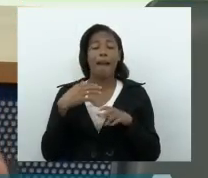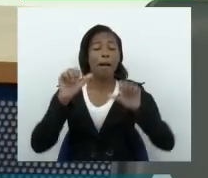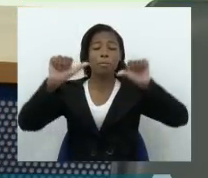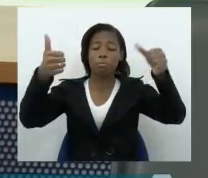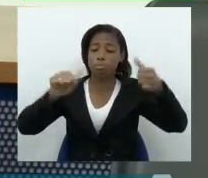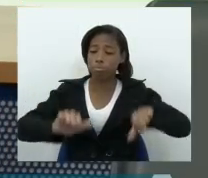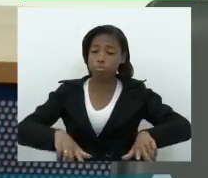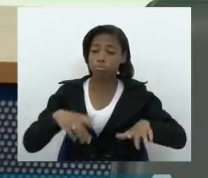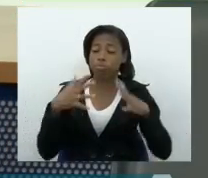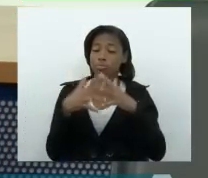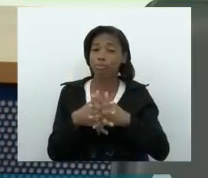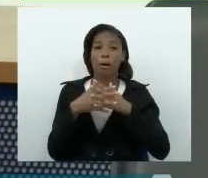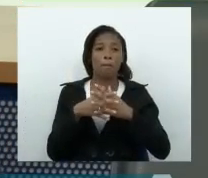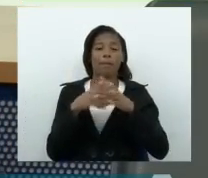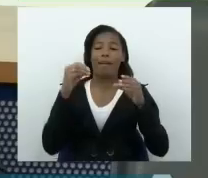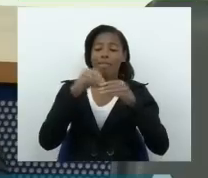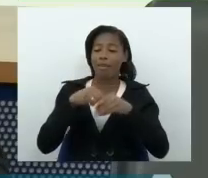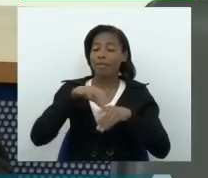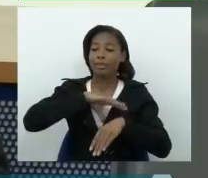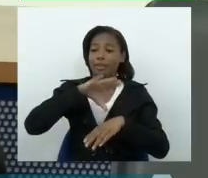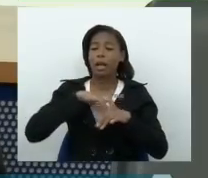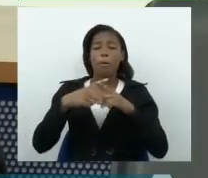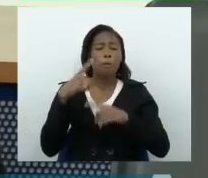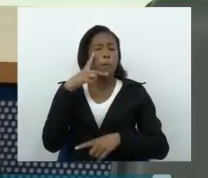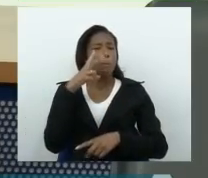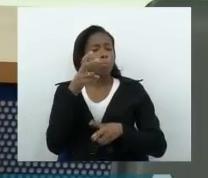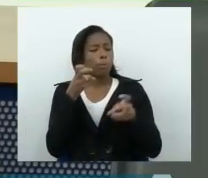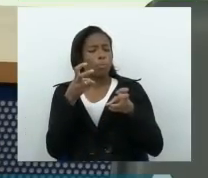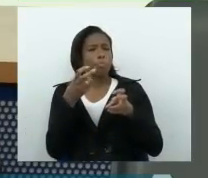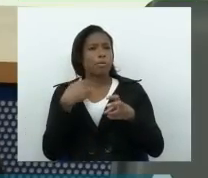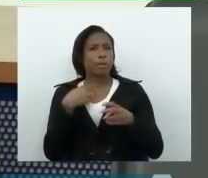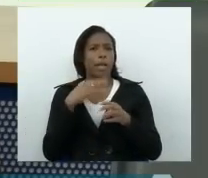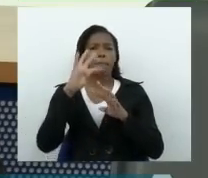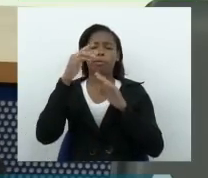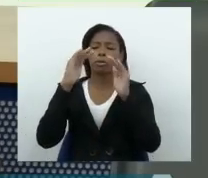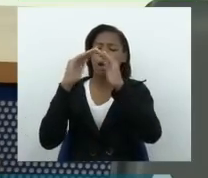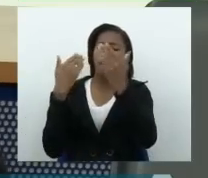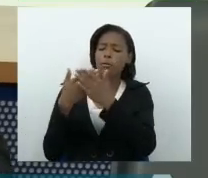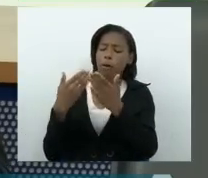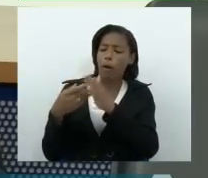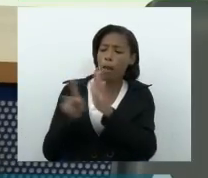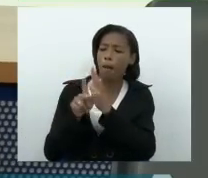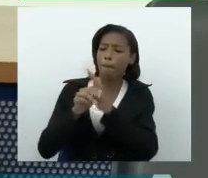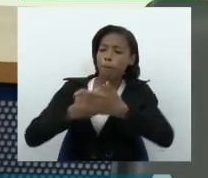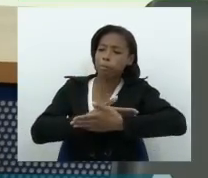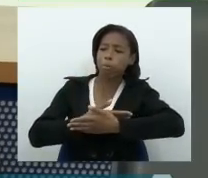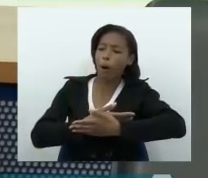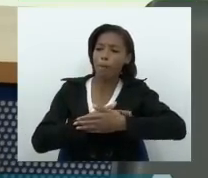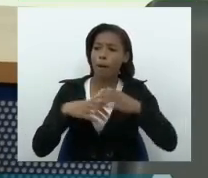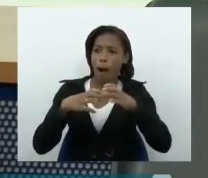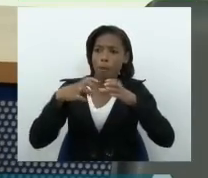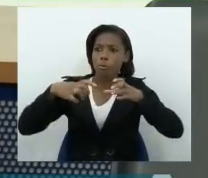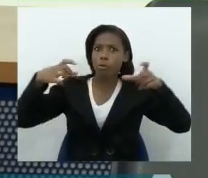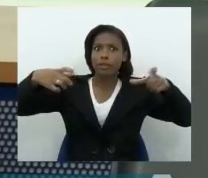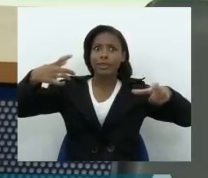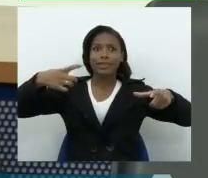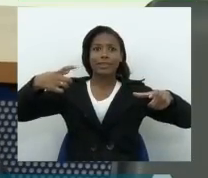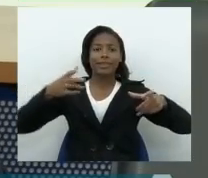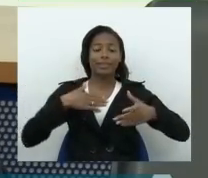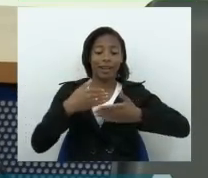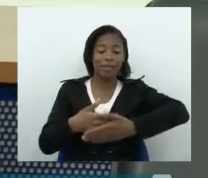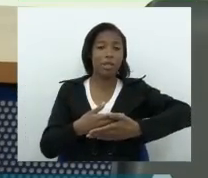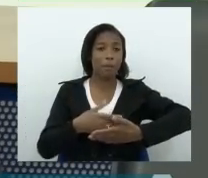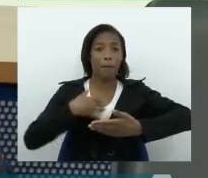terrível problema para a cidade. Porque, vejam, as creches, a quantidade de crianças nas creches